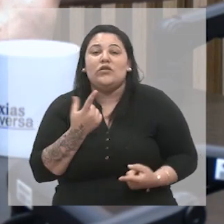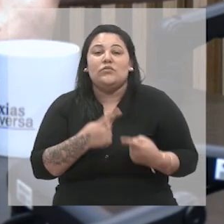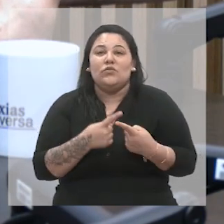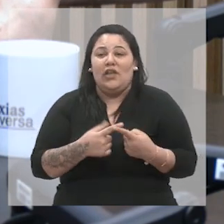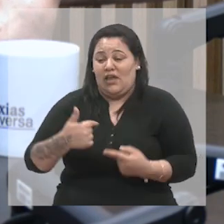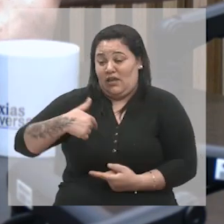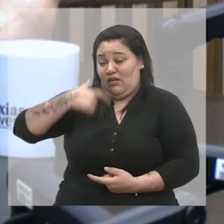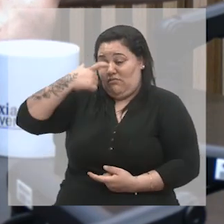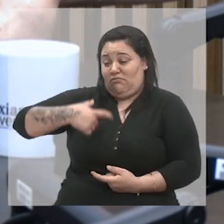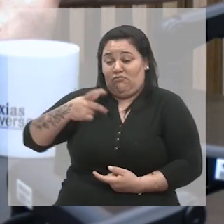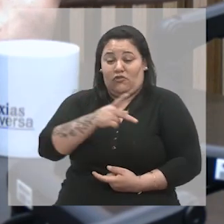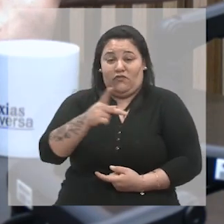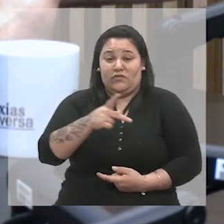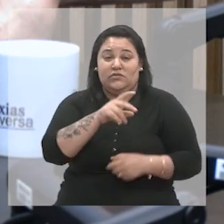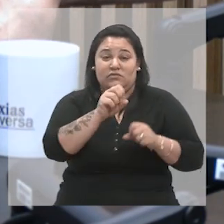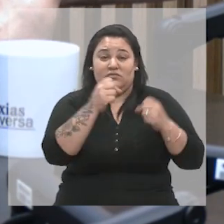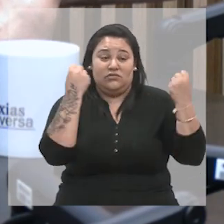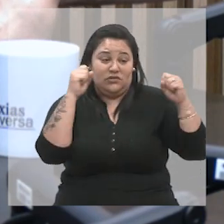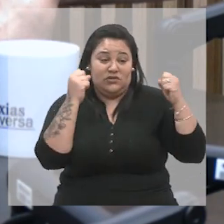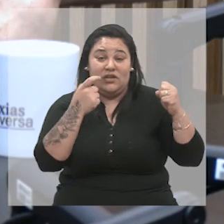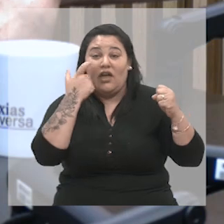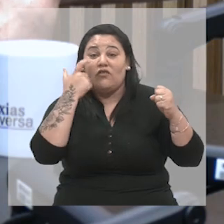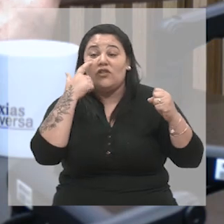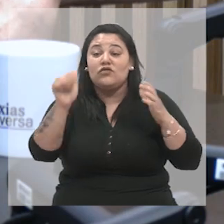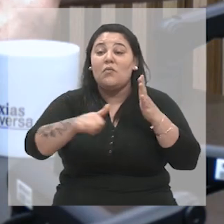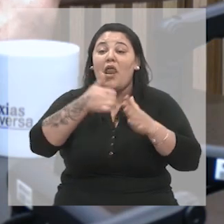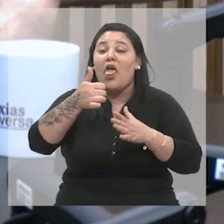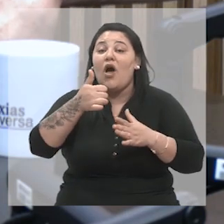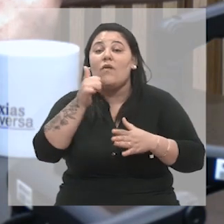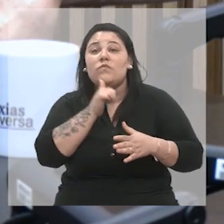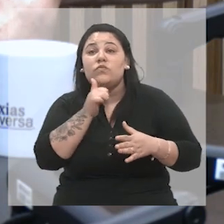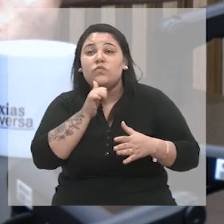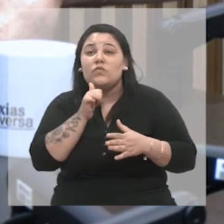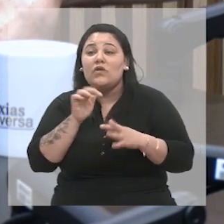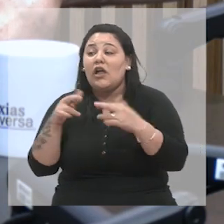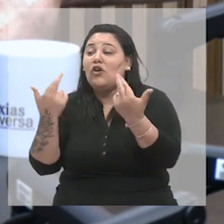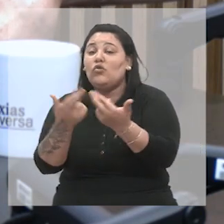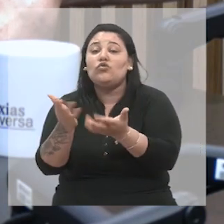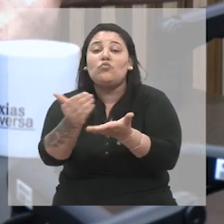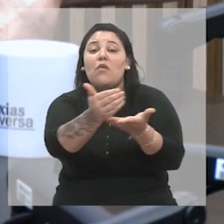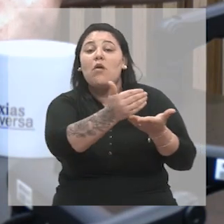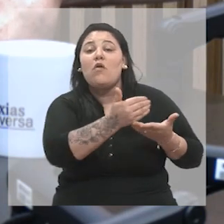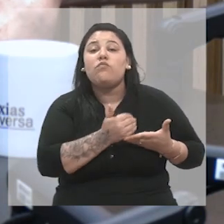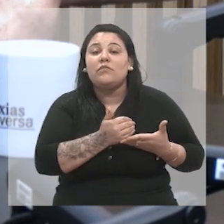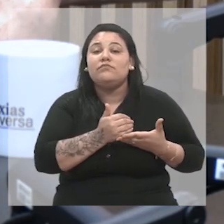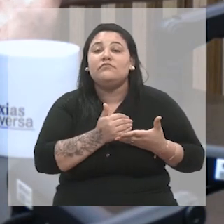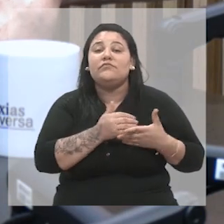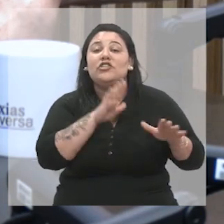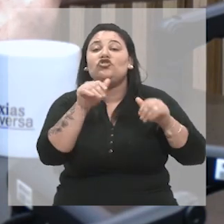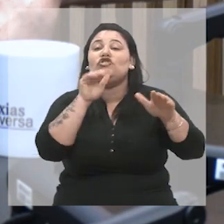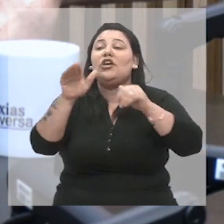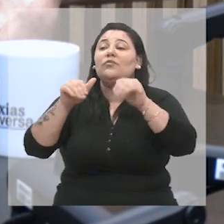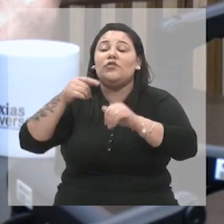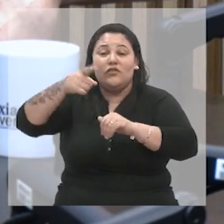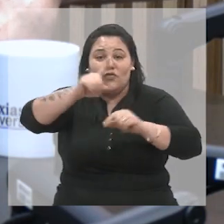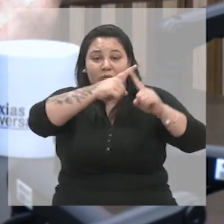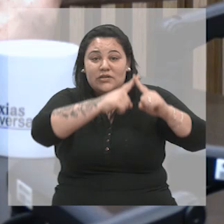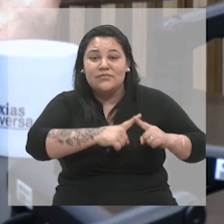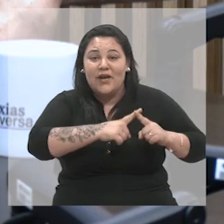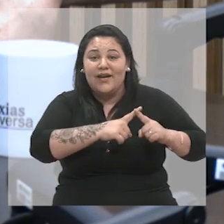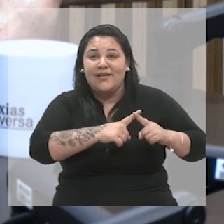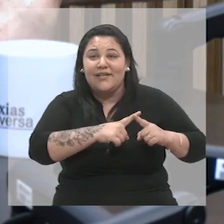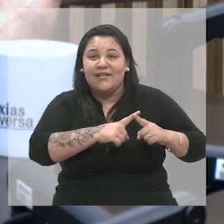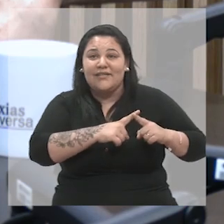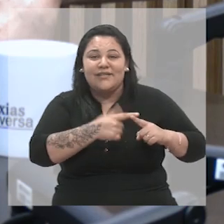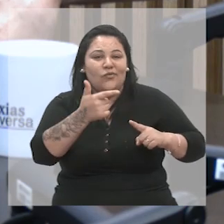Acontece porque eu sou professor de educação física, eu vejo os melhores meninos que jogam, reúno eles e vou levar para os jogos escolares. Não existe